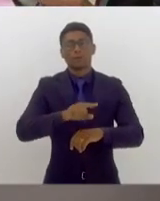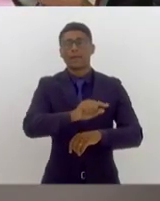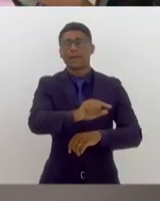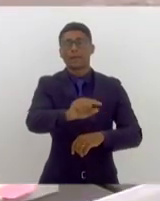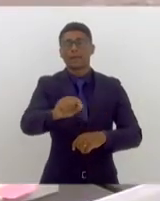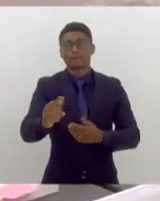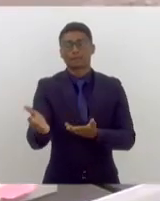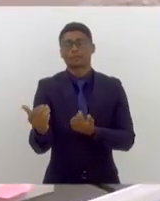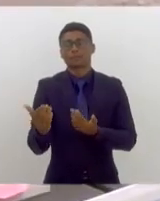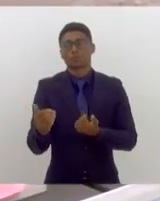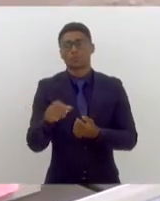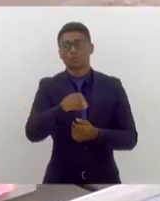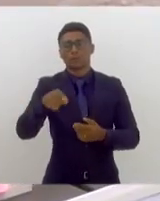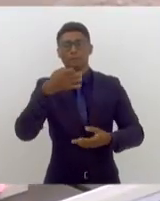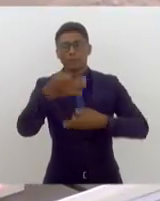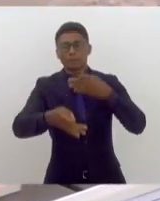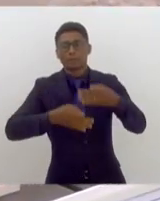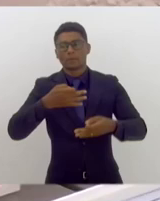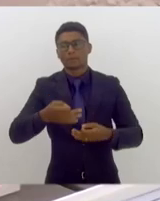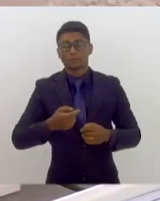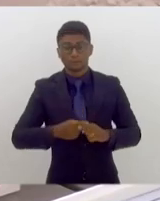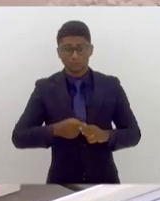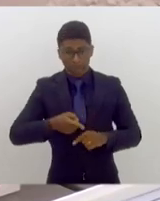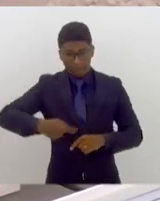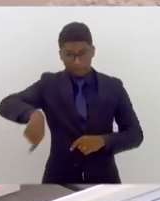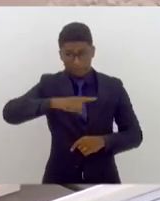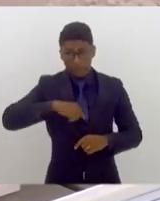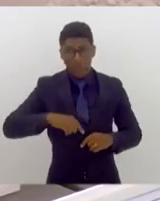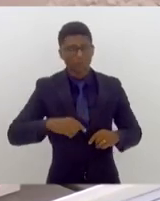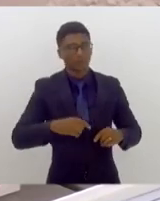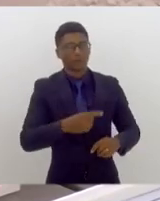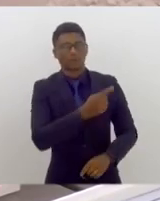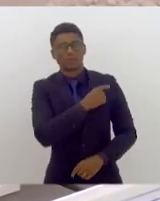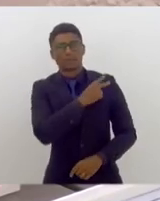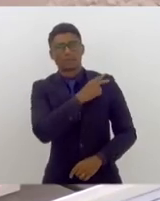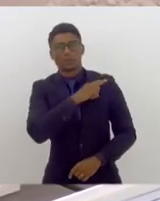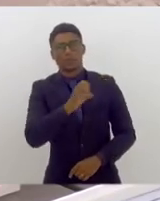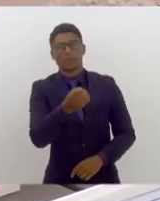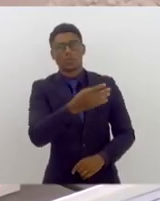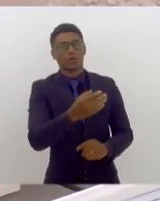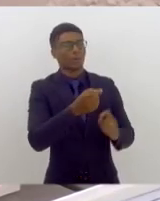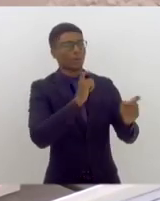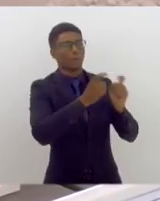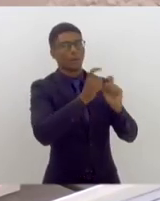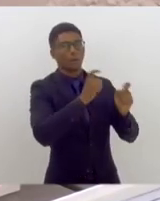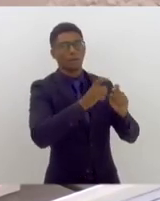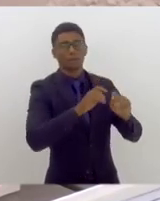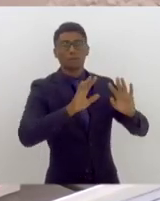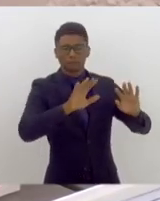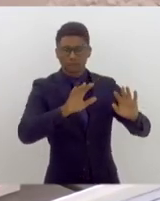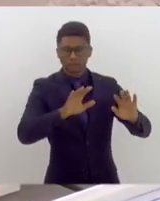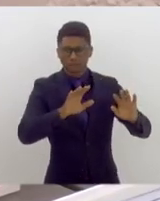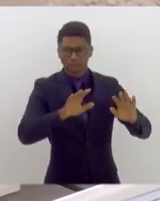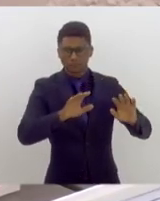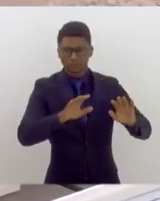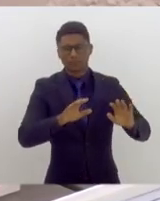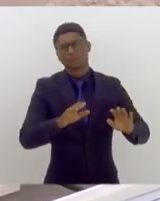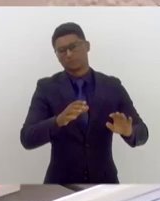poder discutir este novo ensino médio, que é velho, nós temos que discutir o que nós vamos colocar no lugar. Não estava